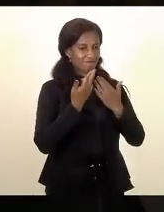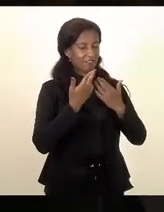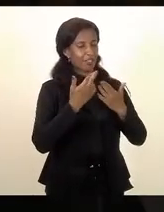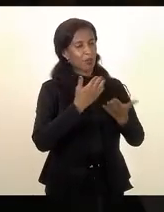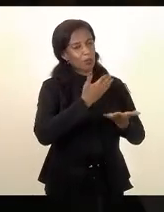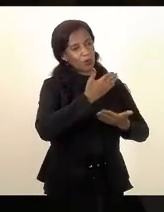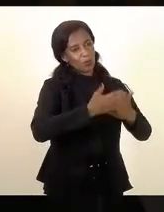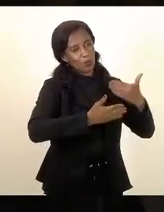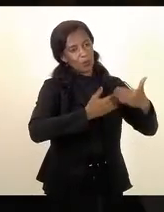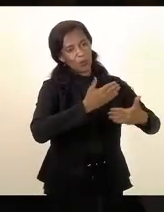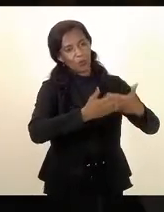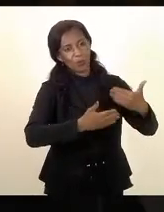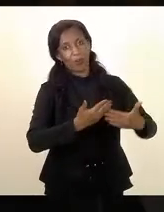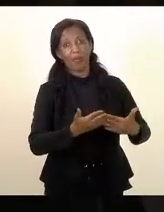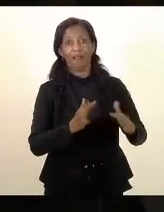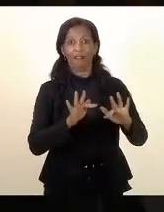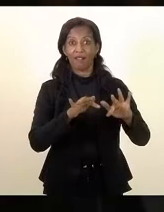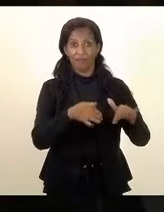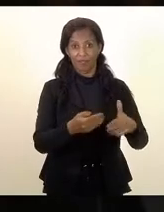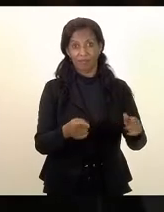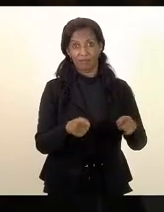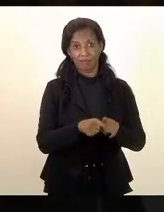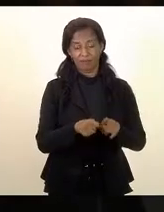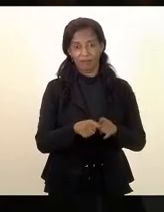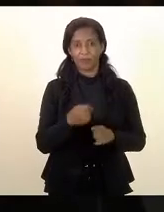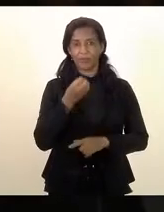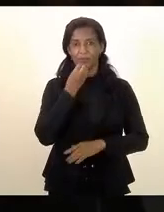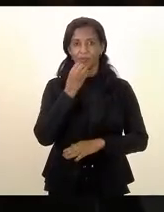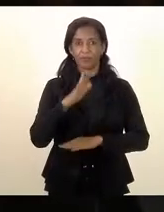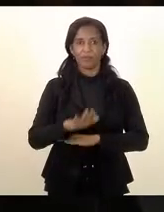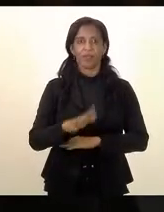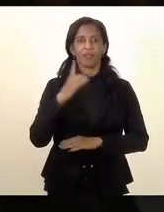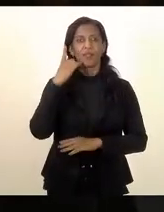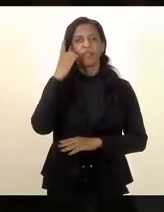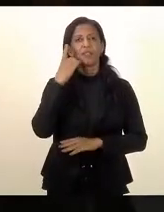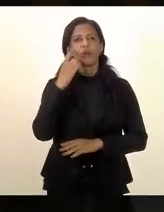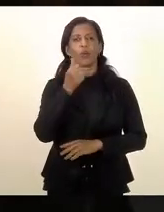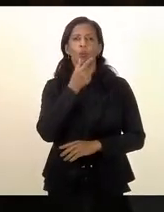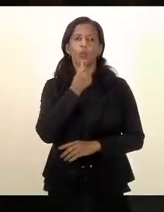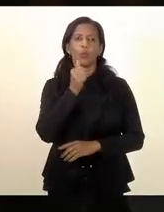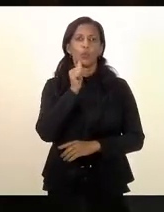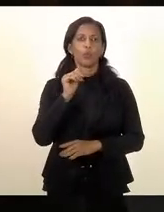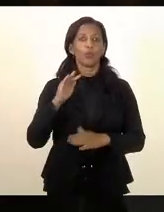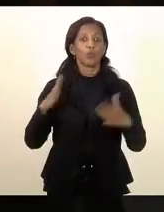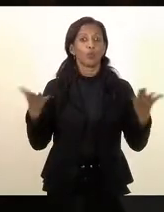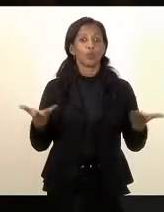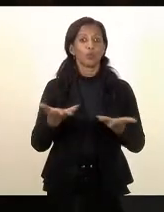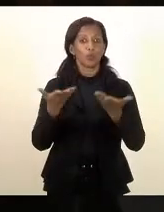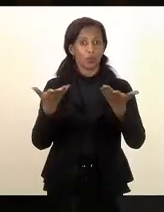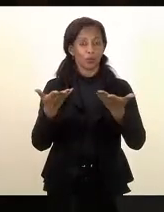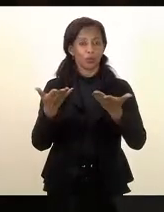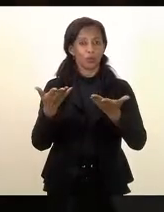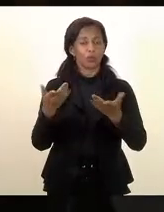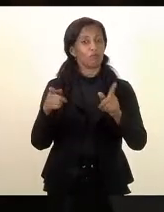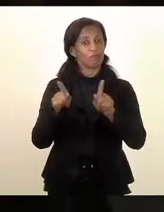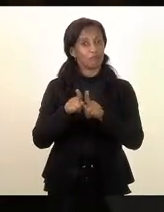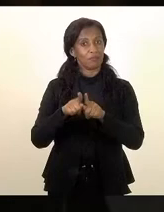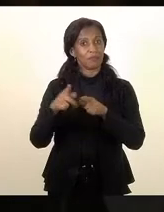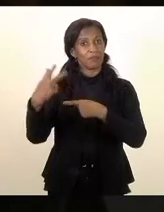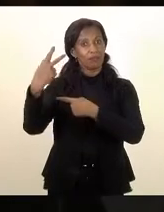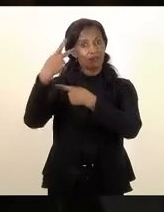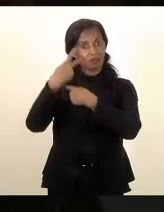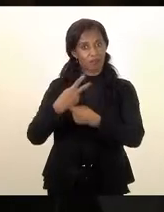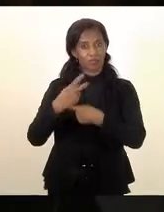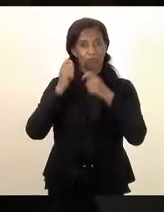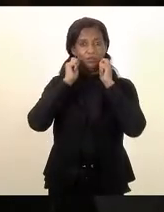sessões e agora no expediente final boa tarde deputados e deputadas que nos acompanham e quem nos assiste da TV